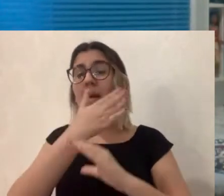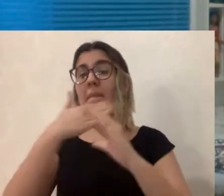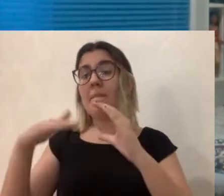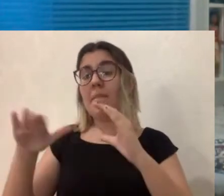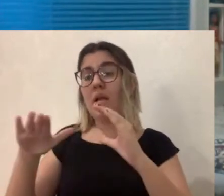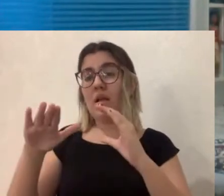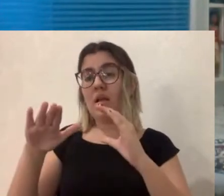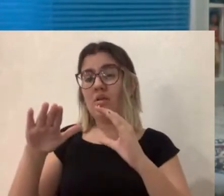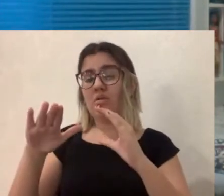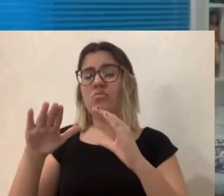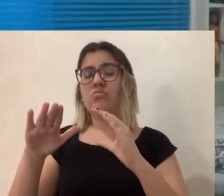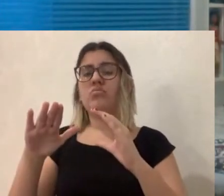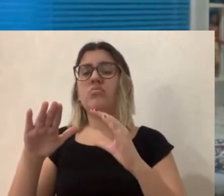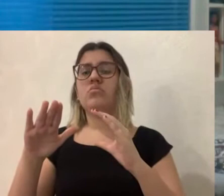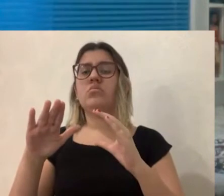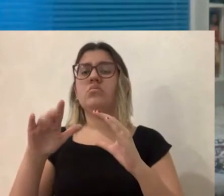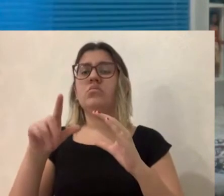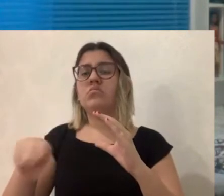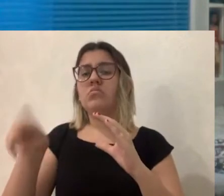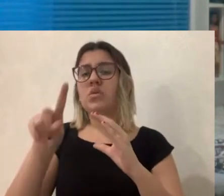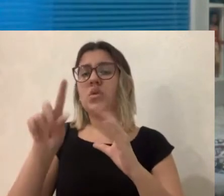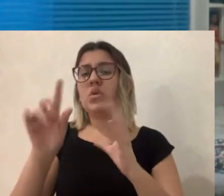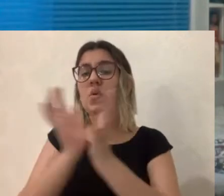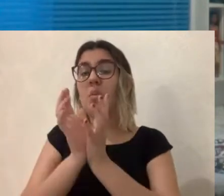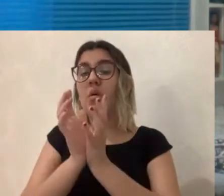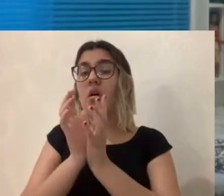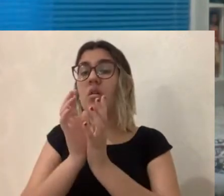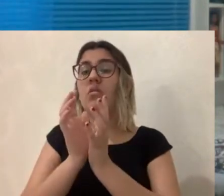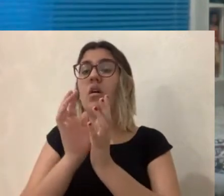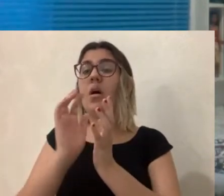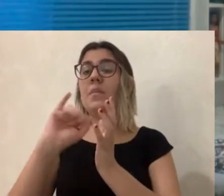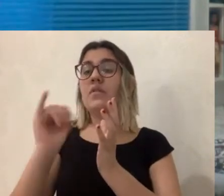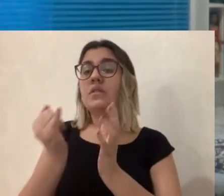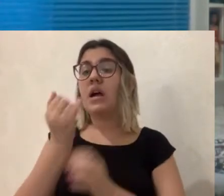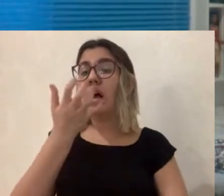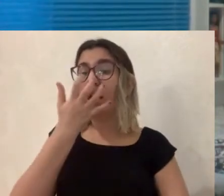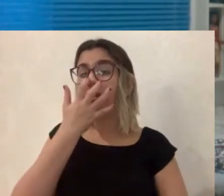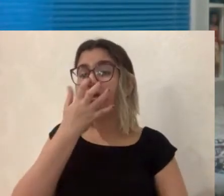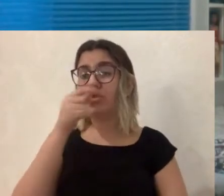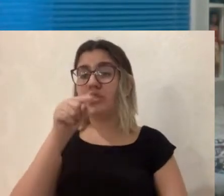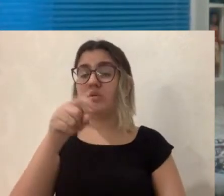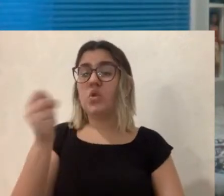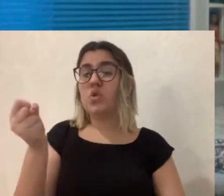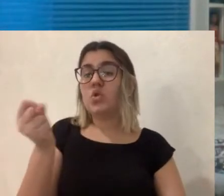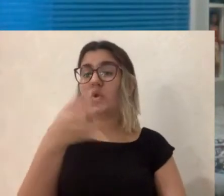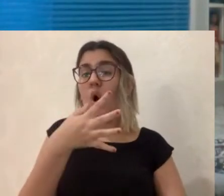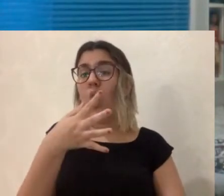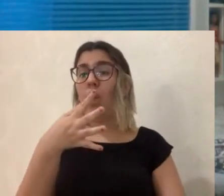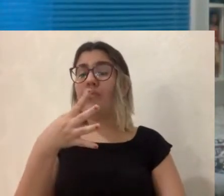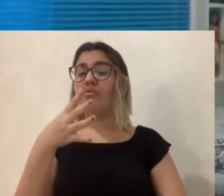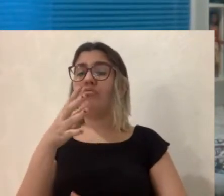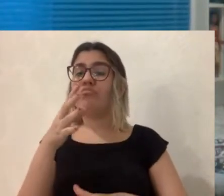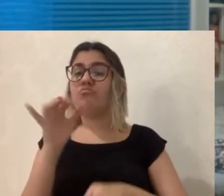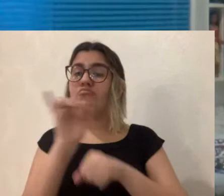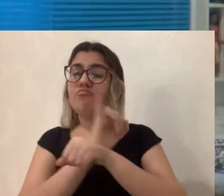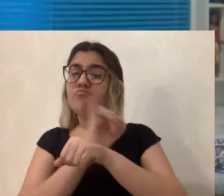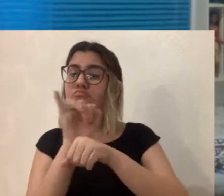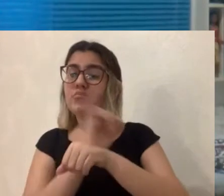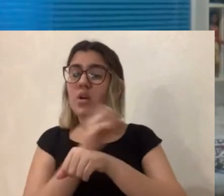desviopadrãocoletivo@gmail.com para assistir esse espetáculo com essa nova roupagem, com essa nova gravação, esse novo áudio e